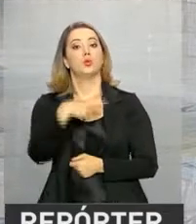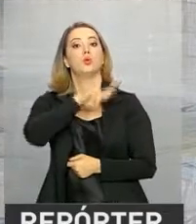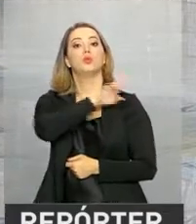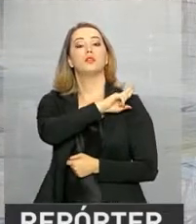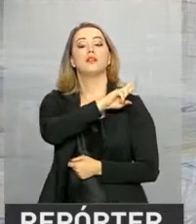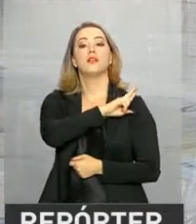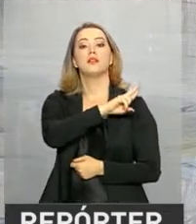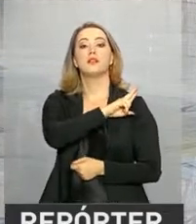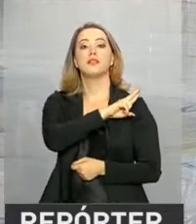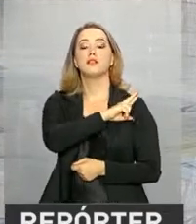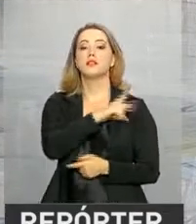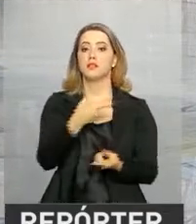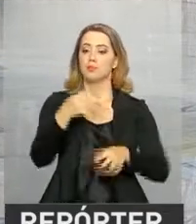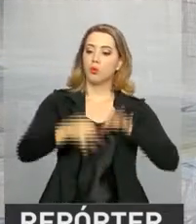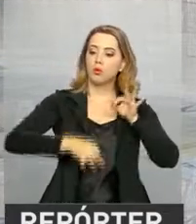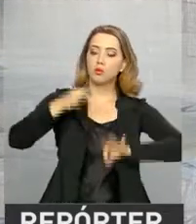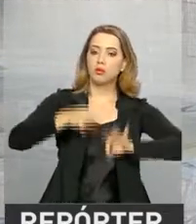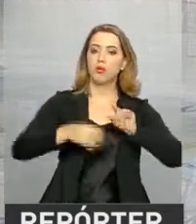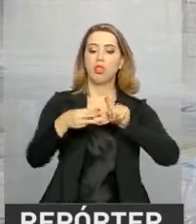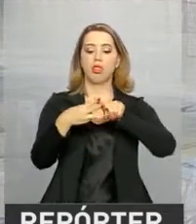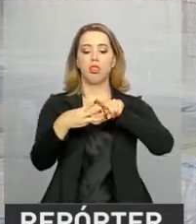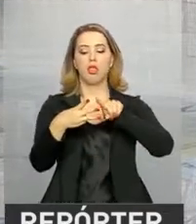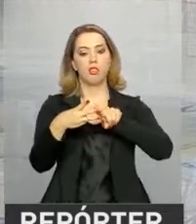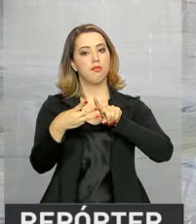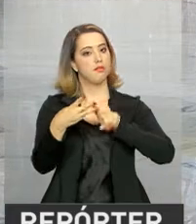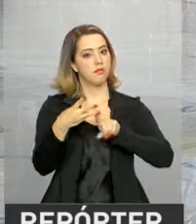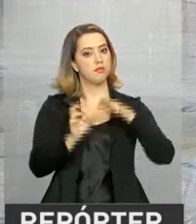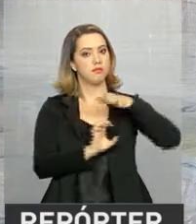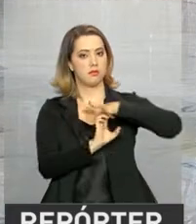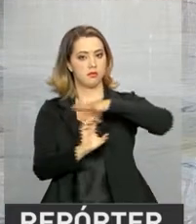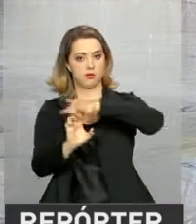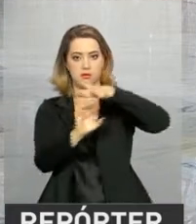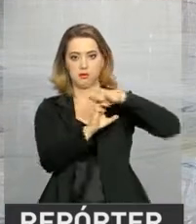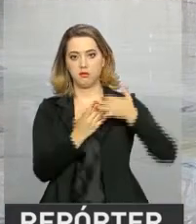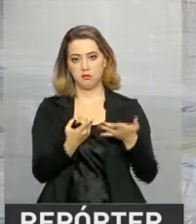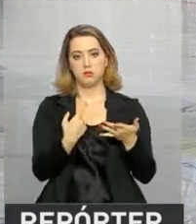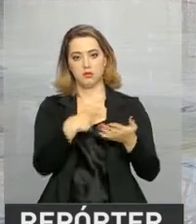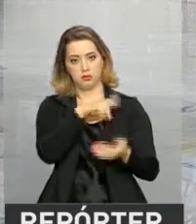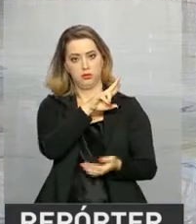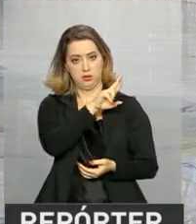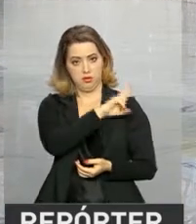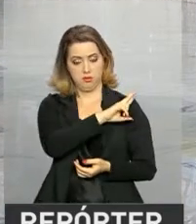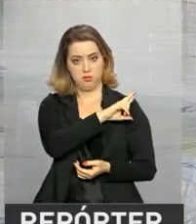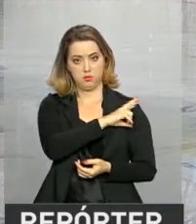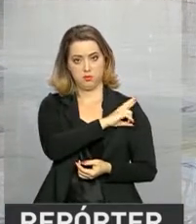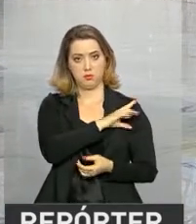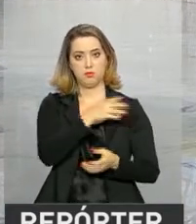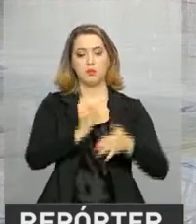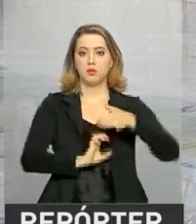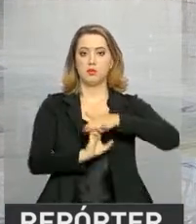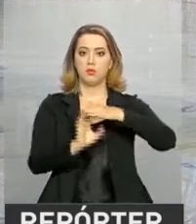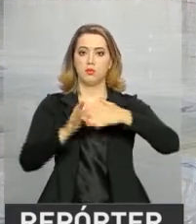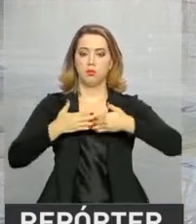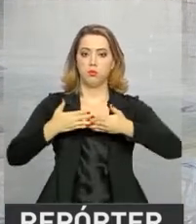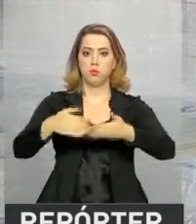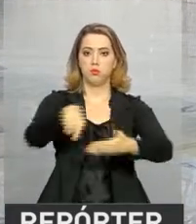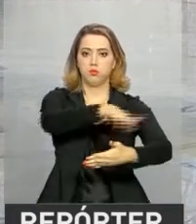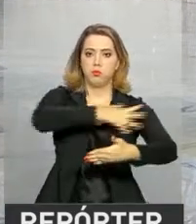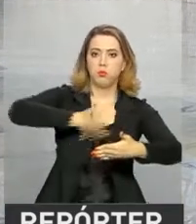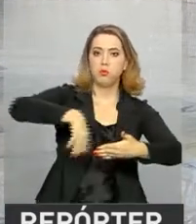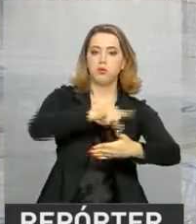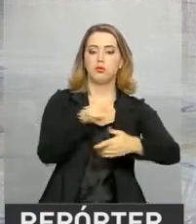ambiental é das três empresas samarco vale do rio doce e bhp billiton que recebem licenças